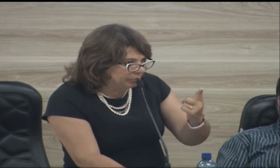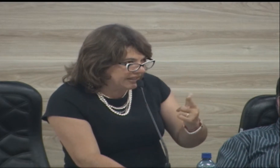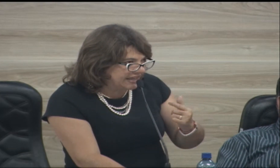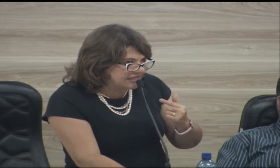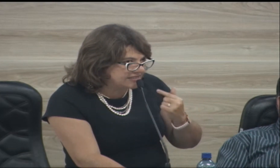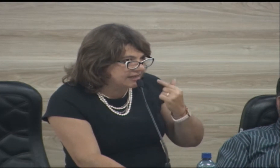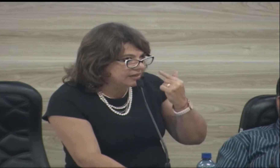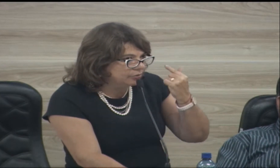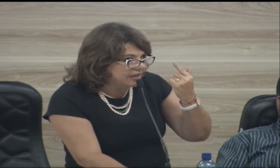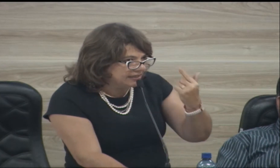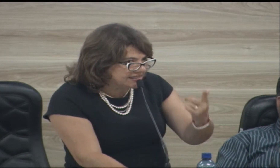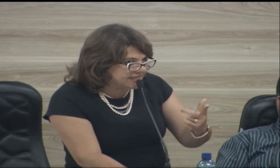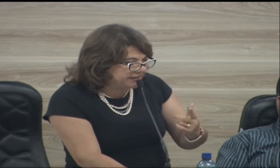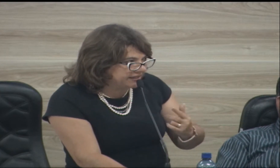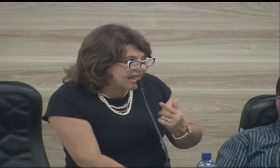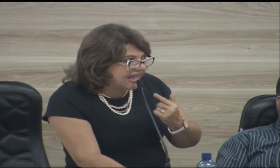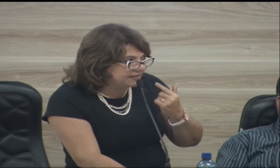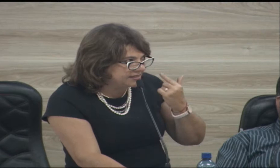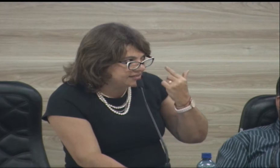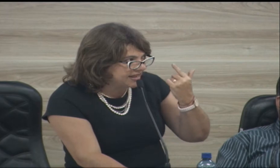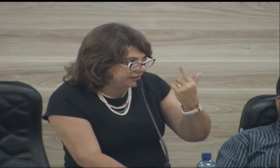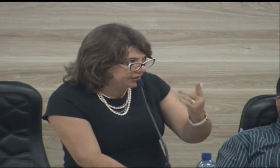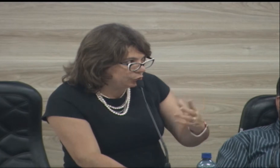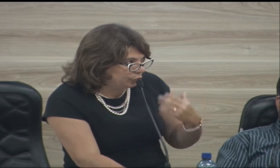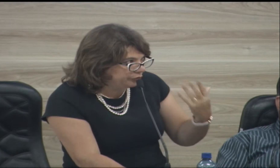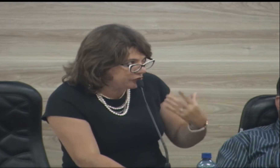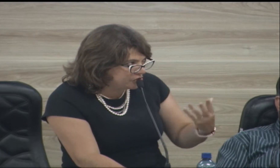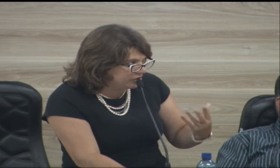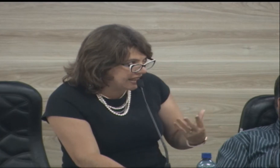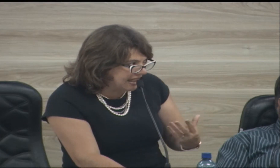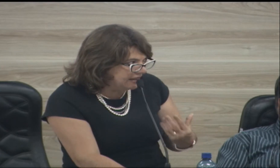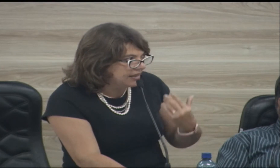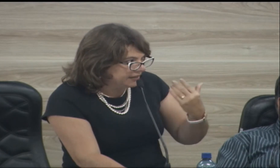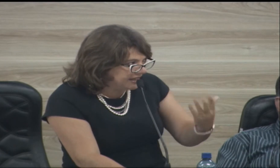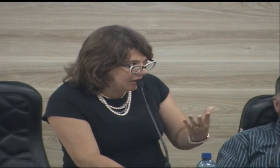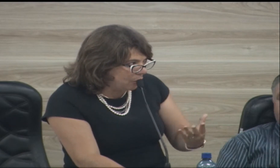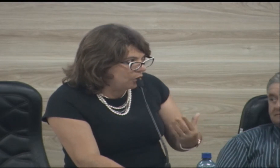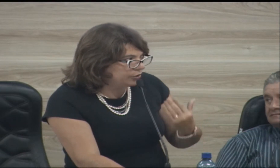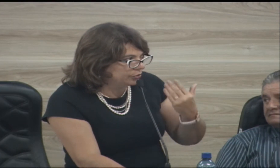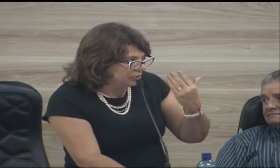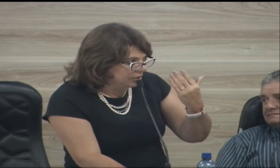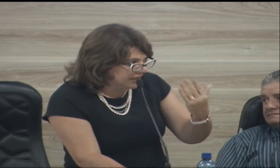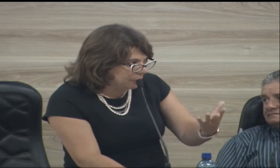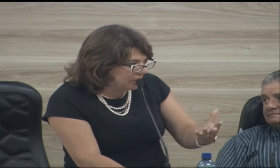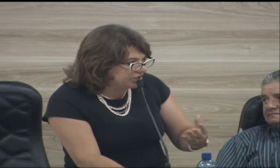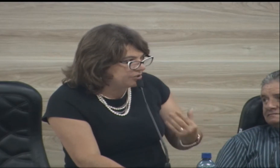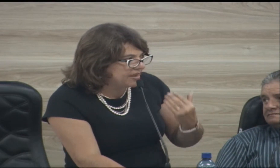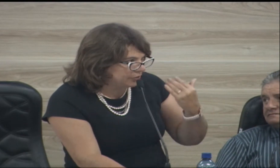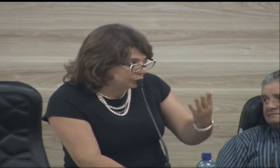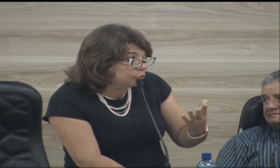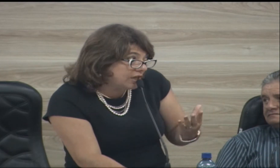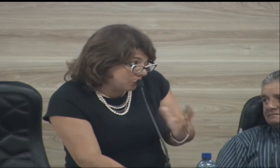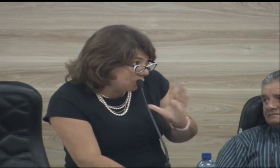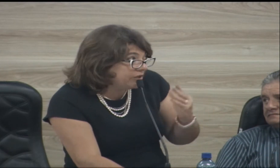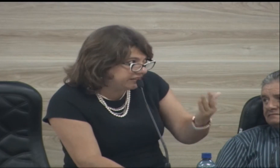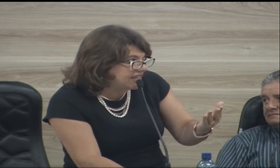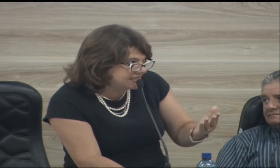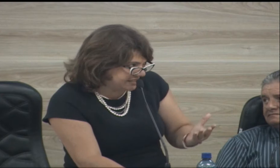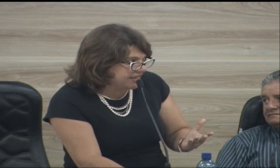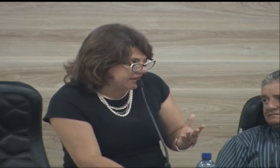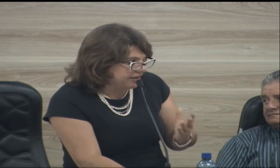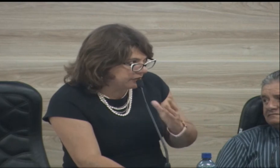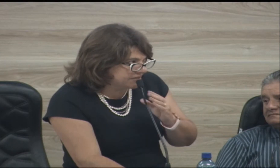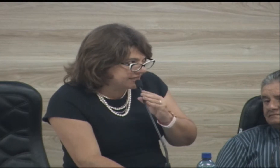na publicação das entidades, né, de tudo funcionar de acordo, né, com o regimento, com o que